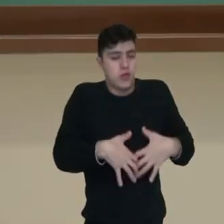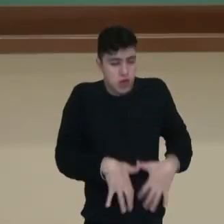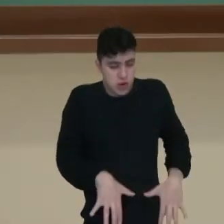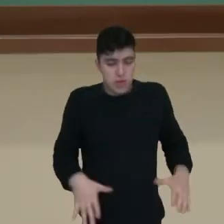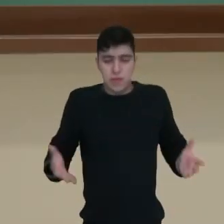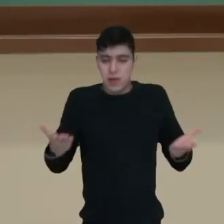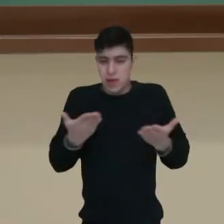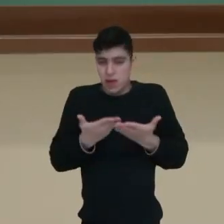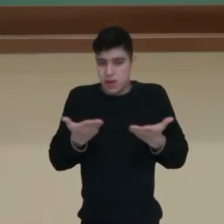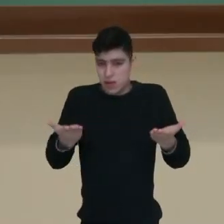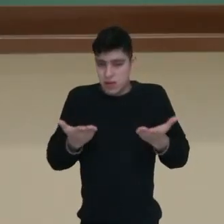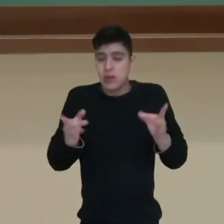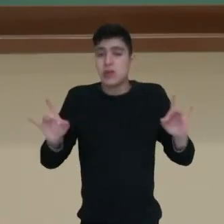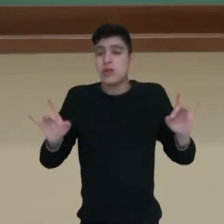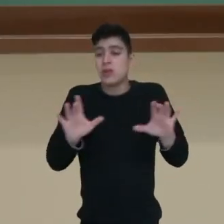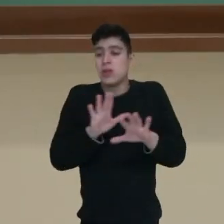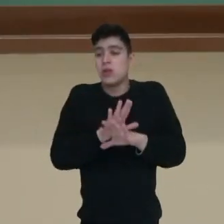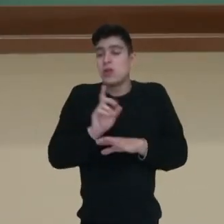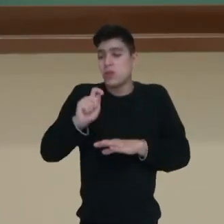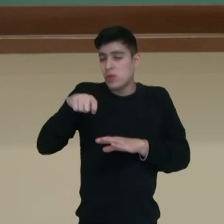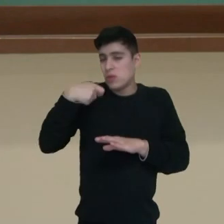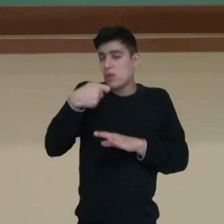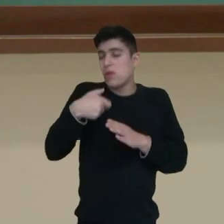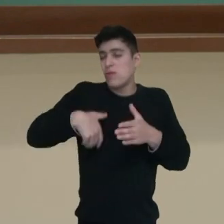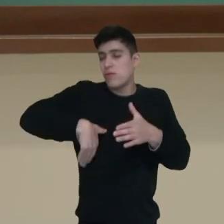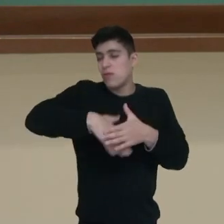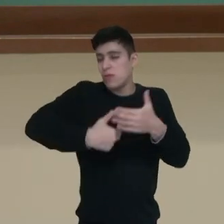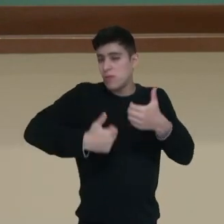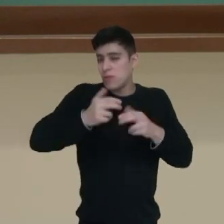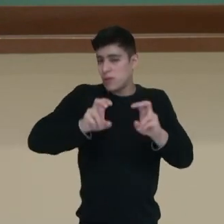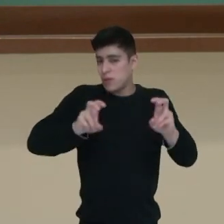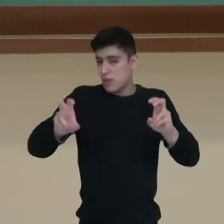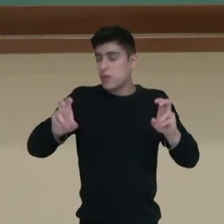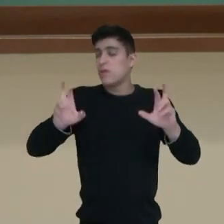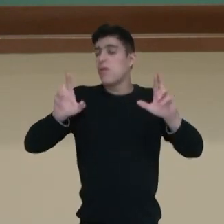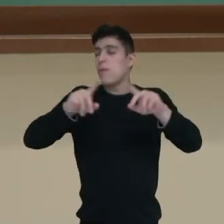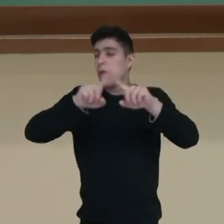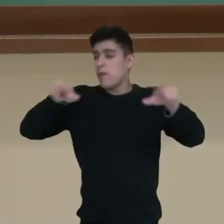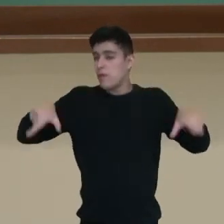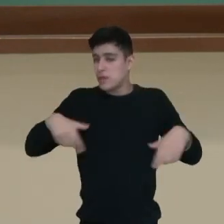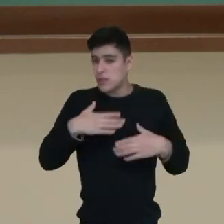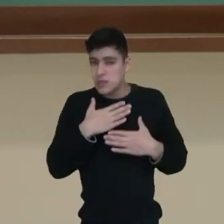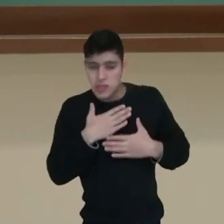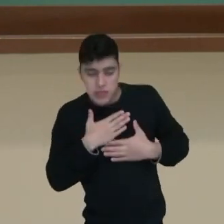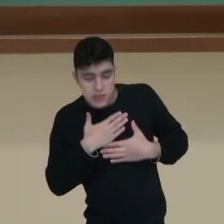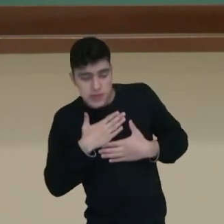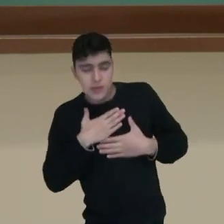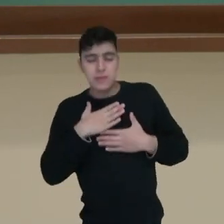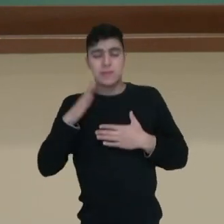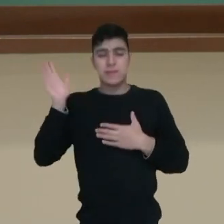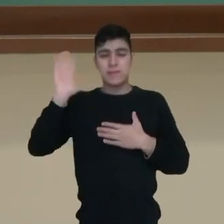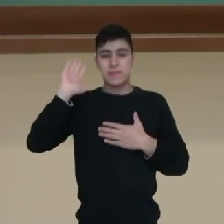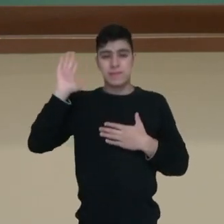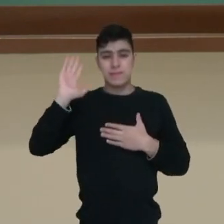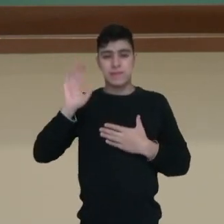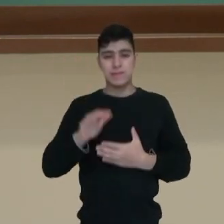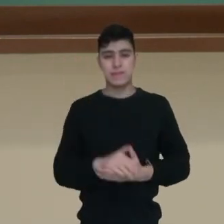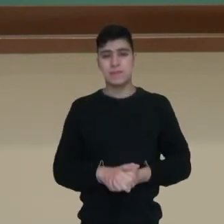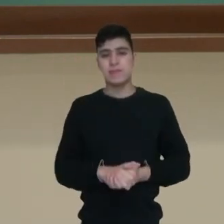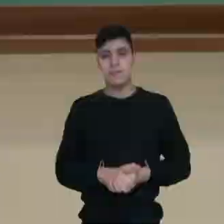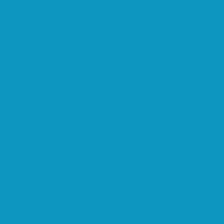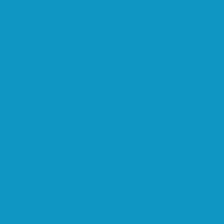aula de hoje nós vimos sobre o futebol de 5. Eu espero que vocês tenham gostado. Os vejo em breve.